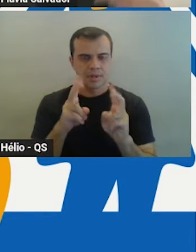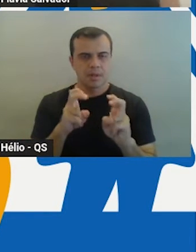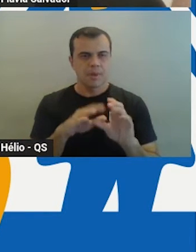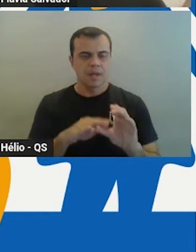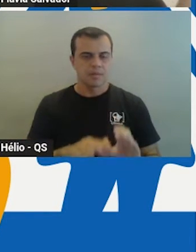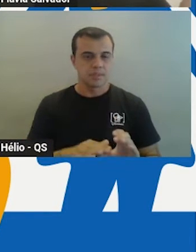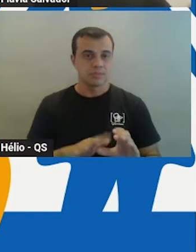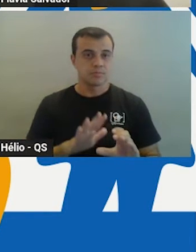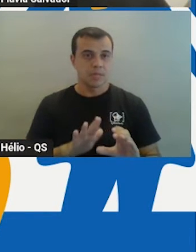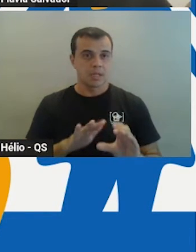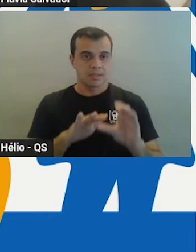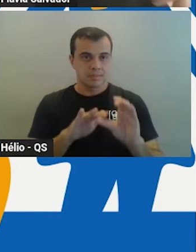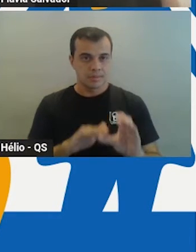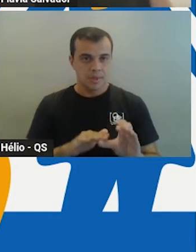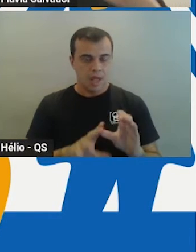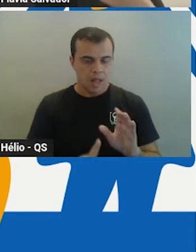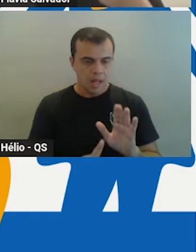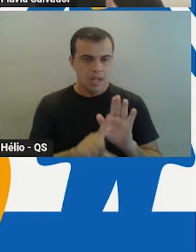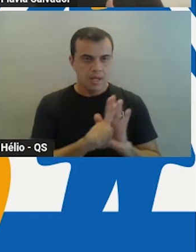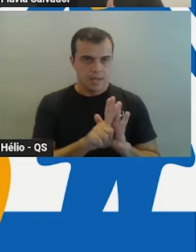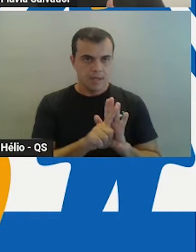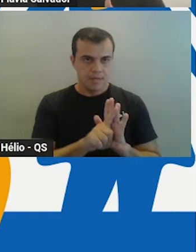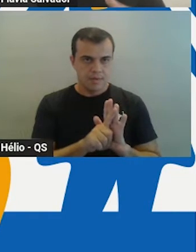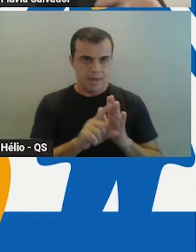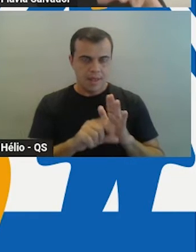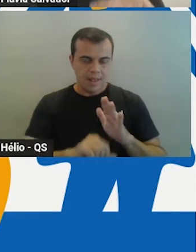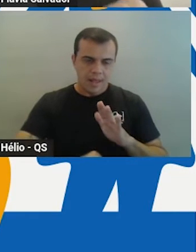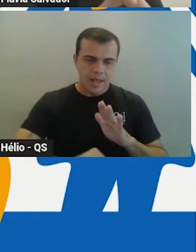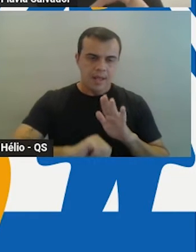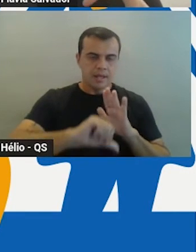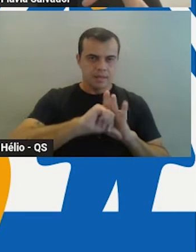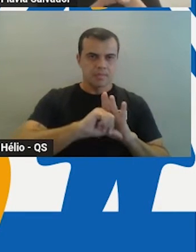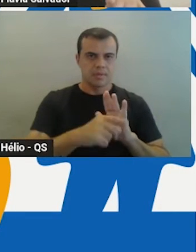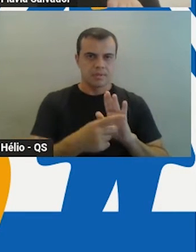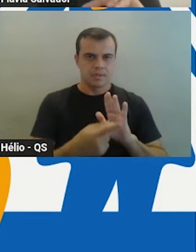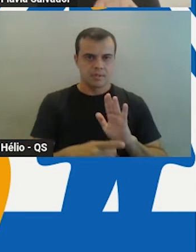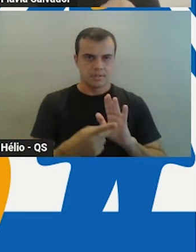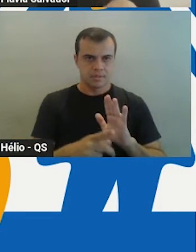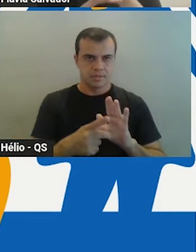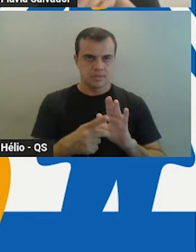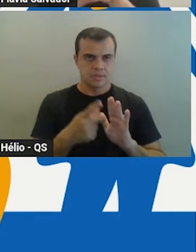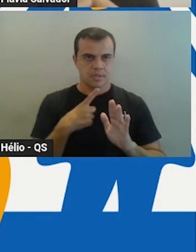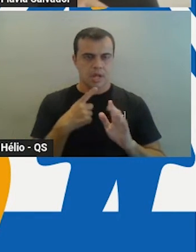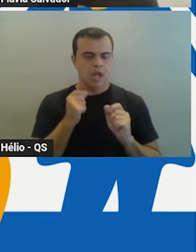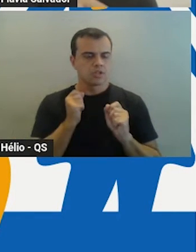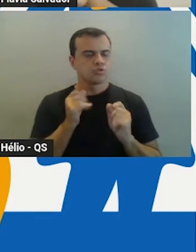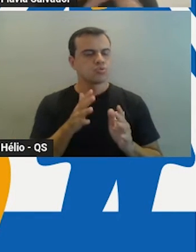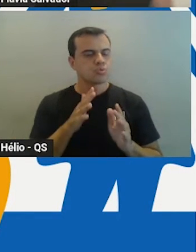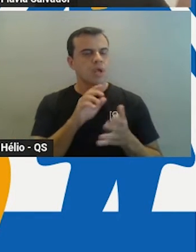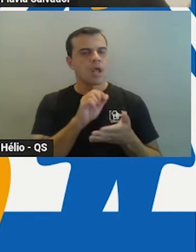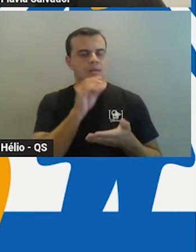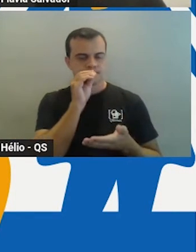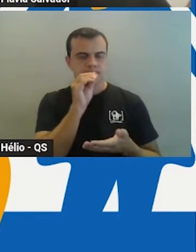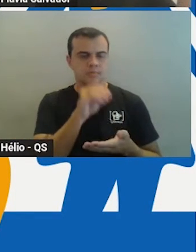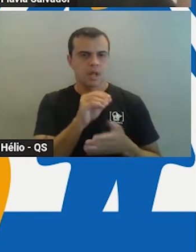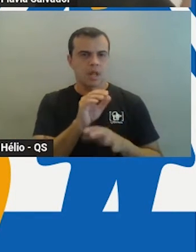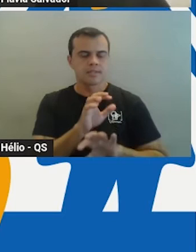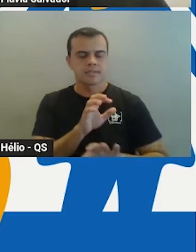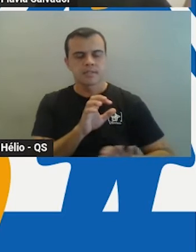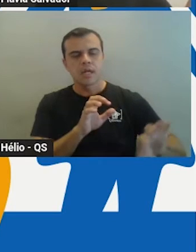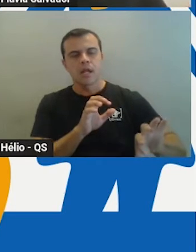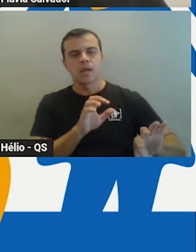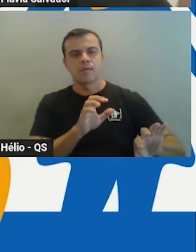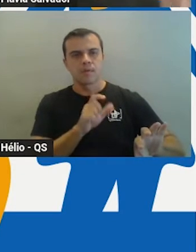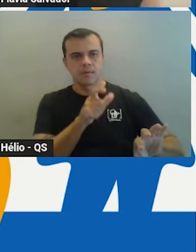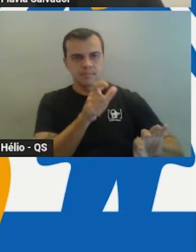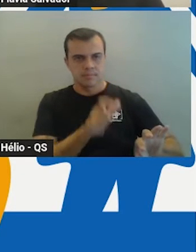que o capacitismo que a lei fala que é crime, é esse que gera uma atitude discriminatória e segregadora com relação